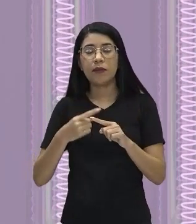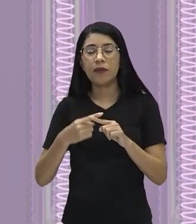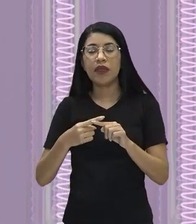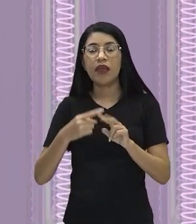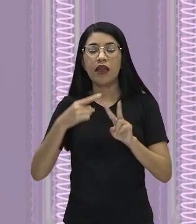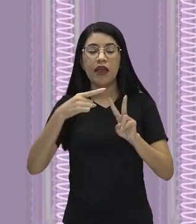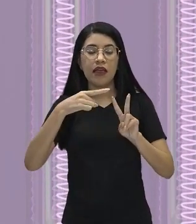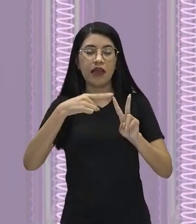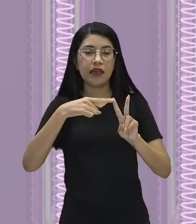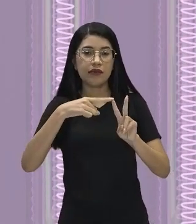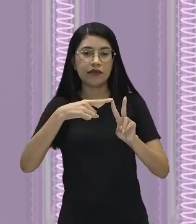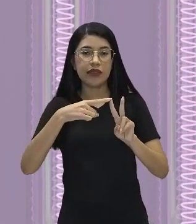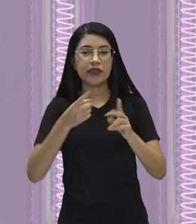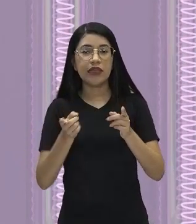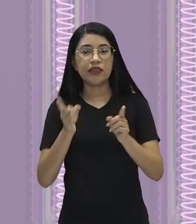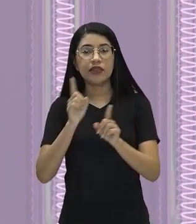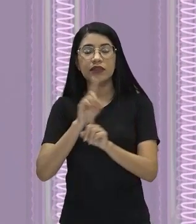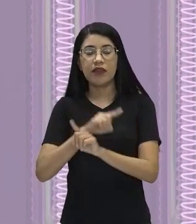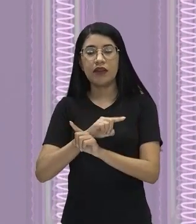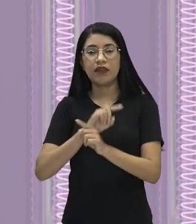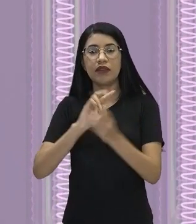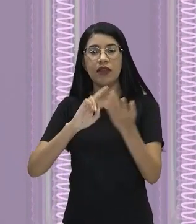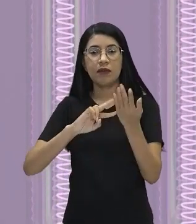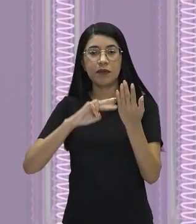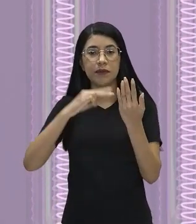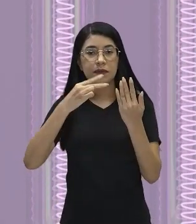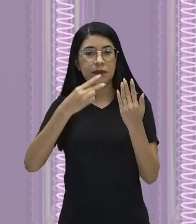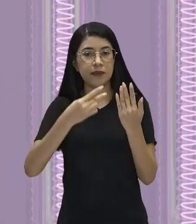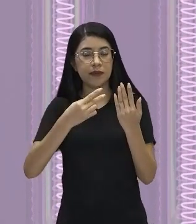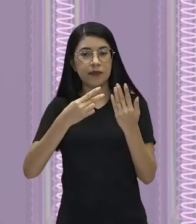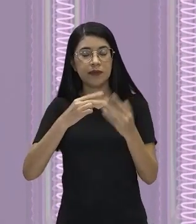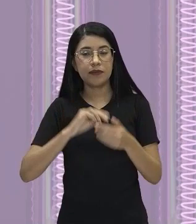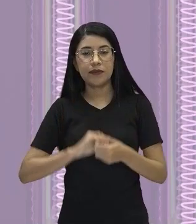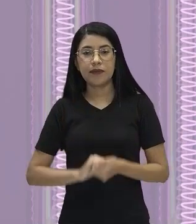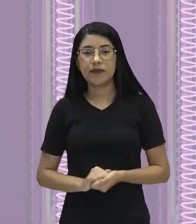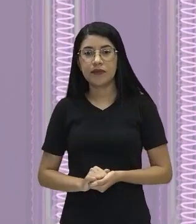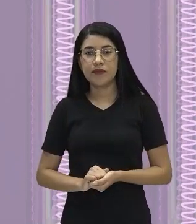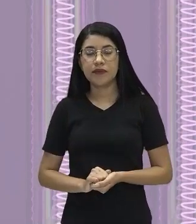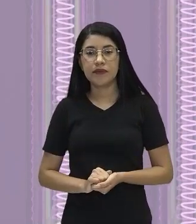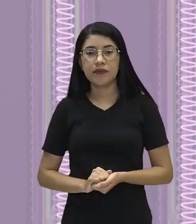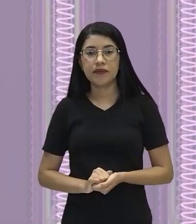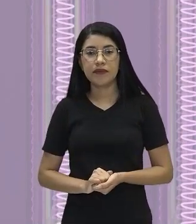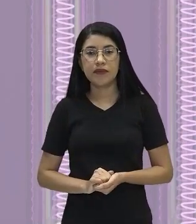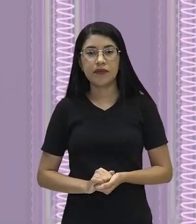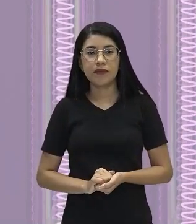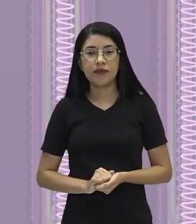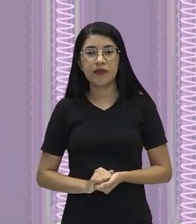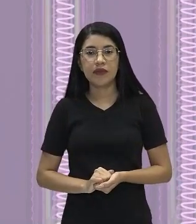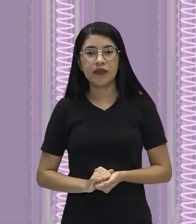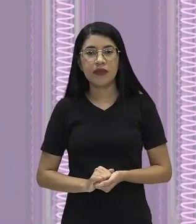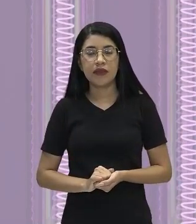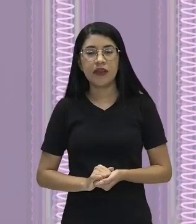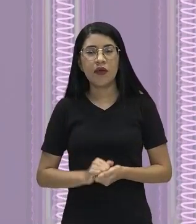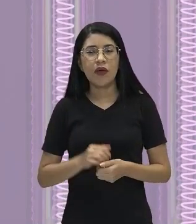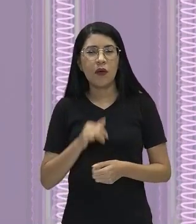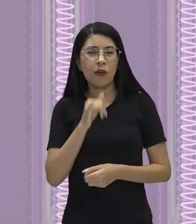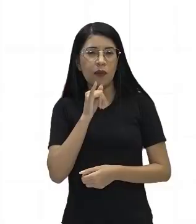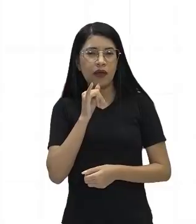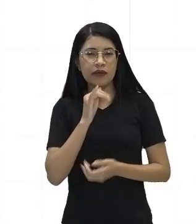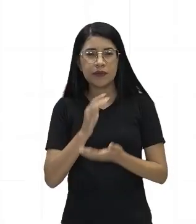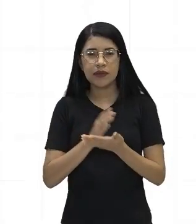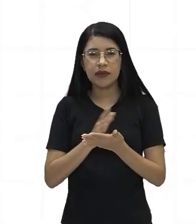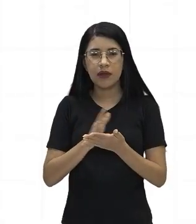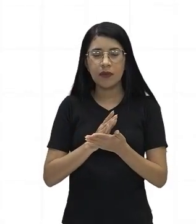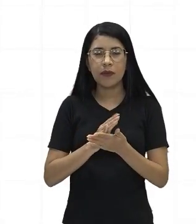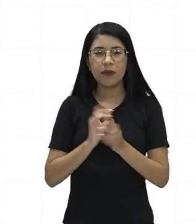a operação inversa da potenciação. Então, vamos ver agora os casos